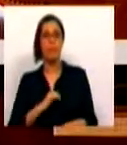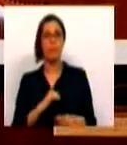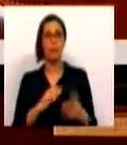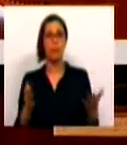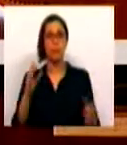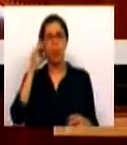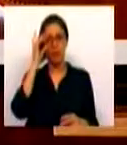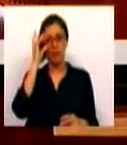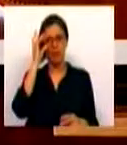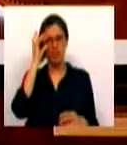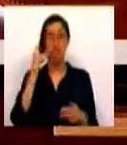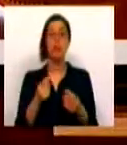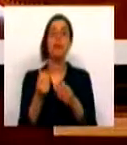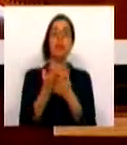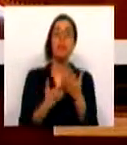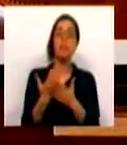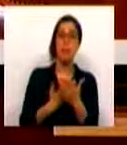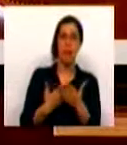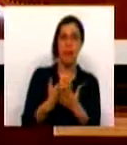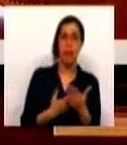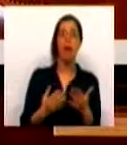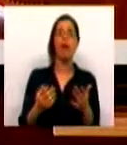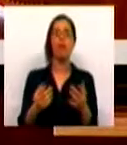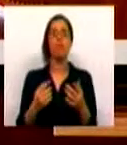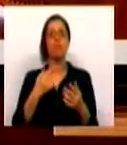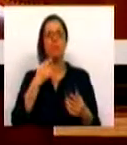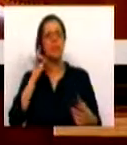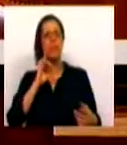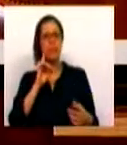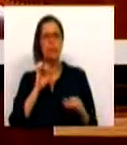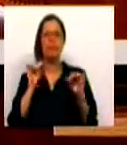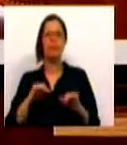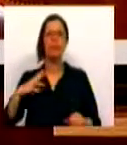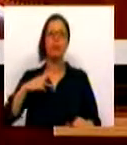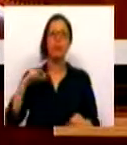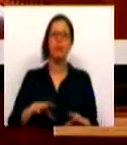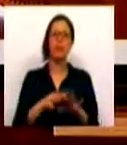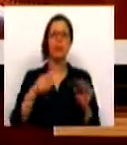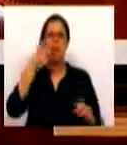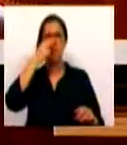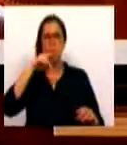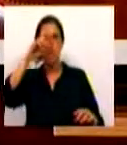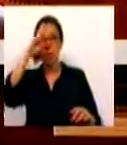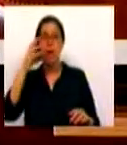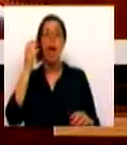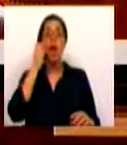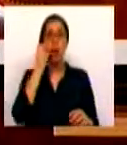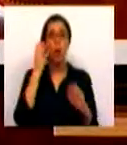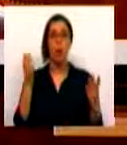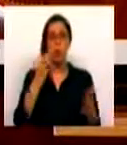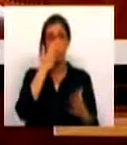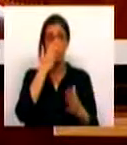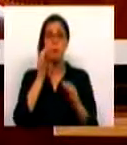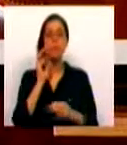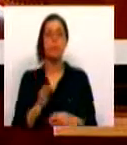que os mercados que são tão importantes para Portugal como o moçambicano e o angolano